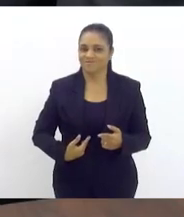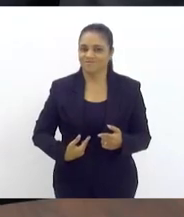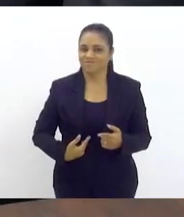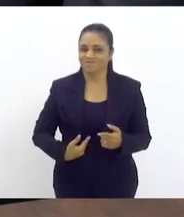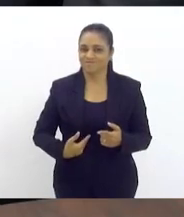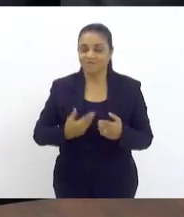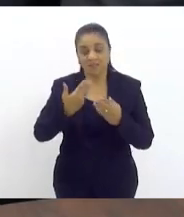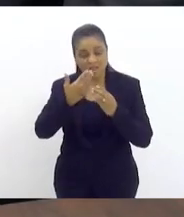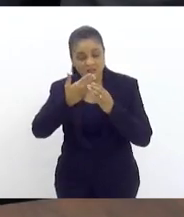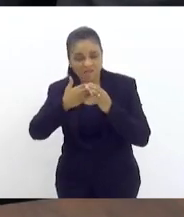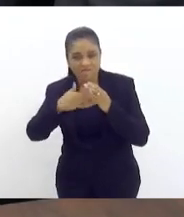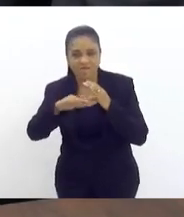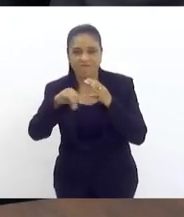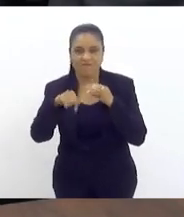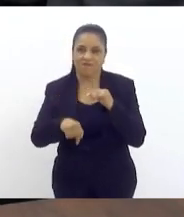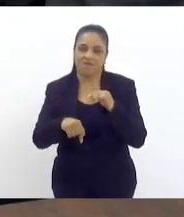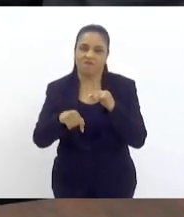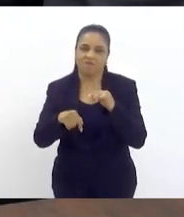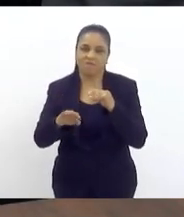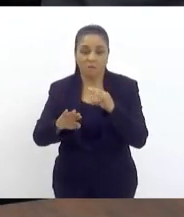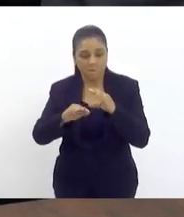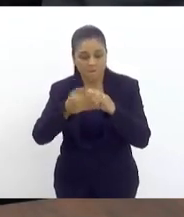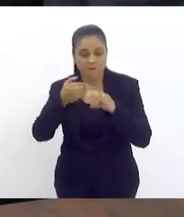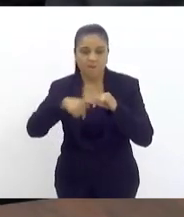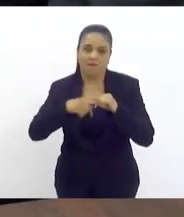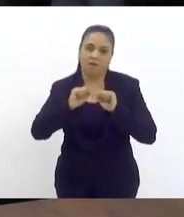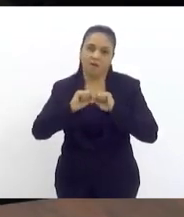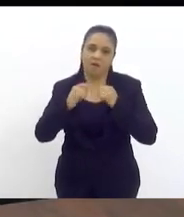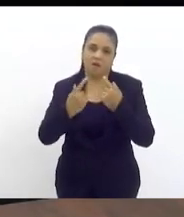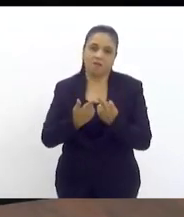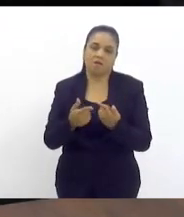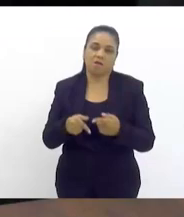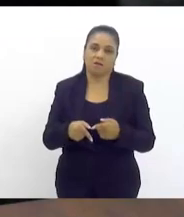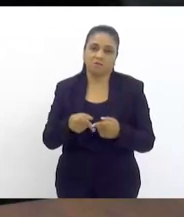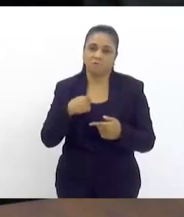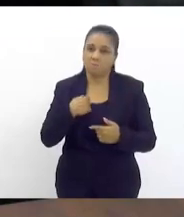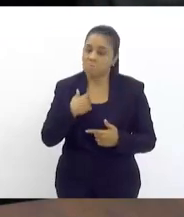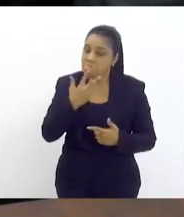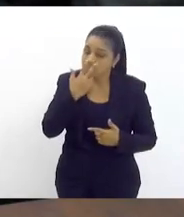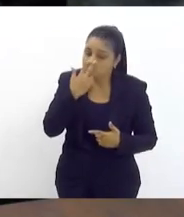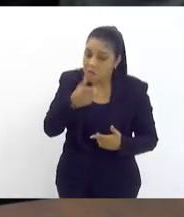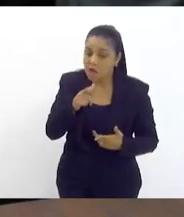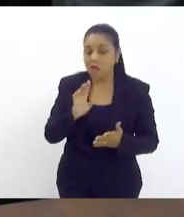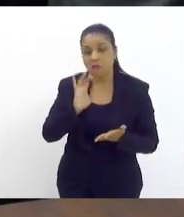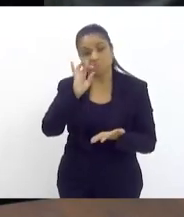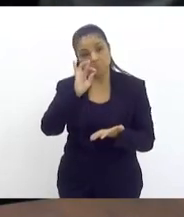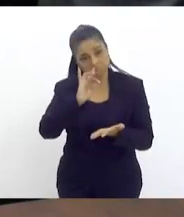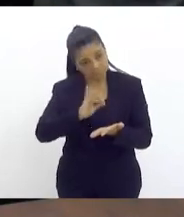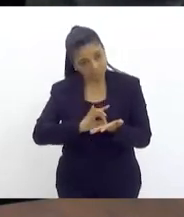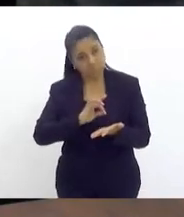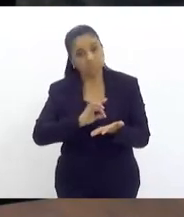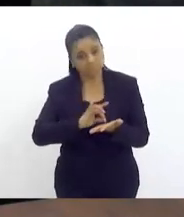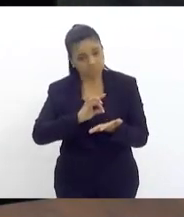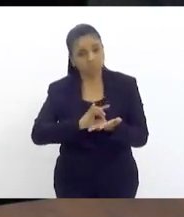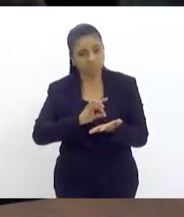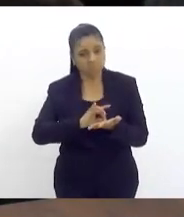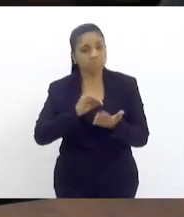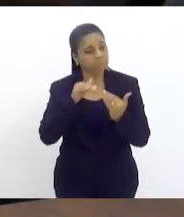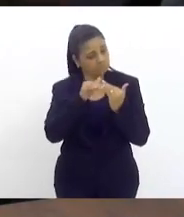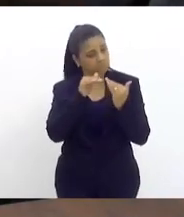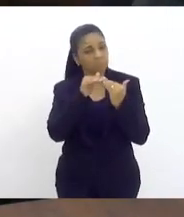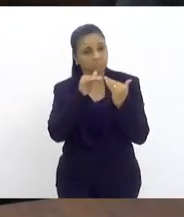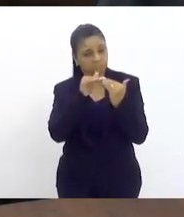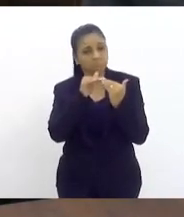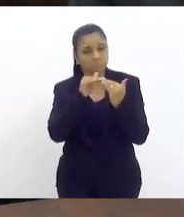uma mensagem nessa casa. Me parece, senhor presidente, pertinente que seja uma indicação